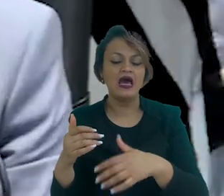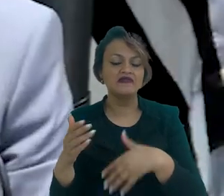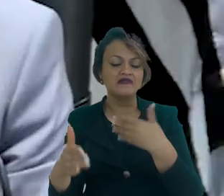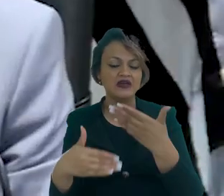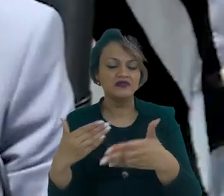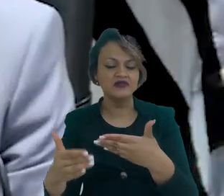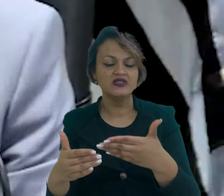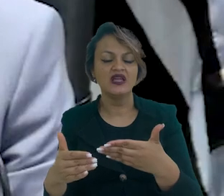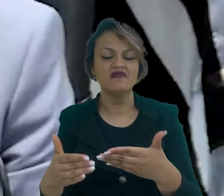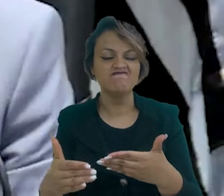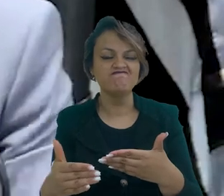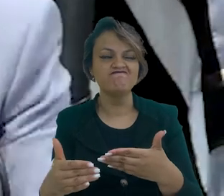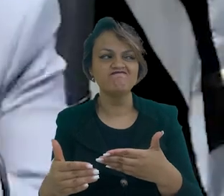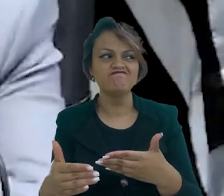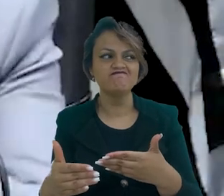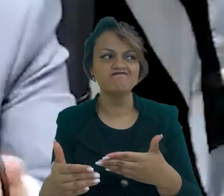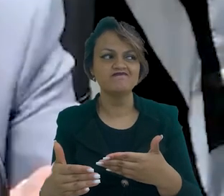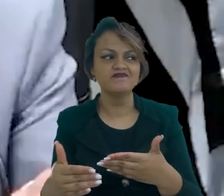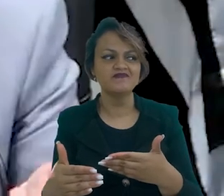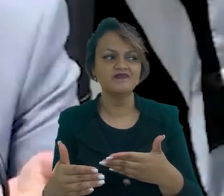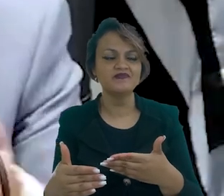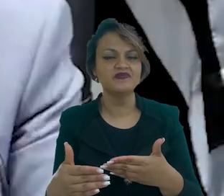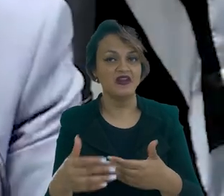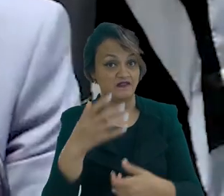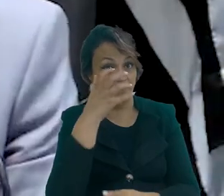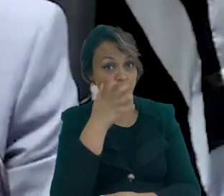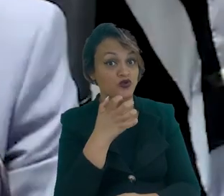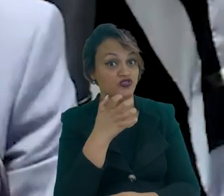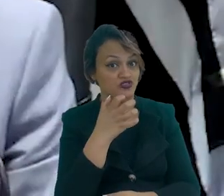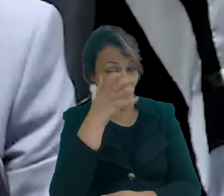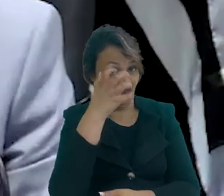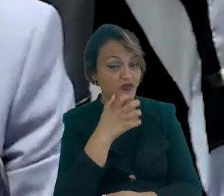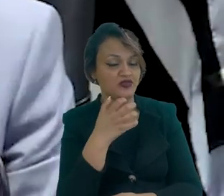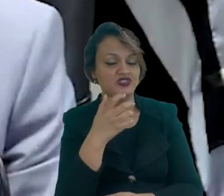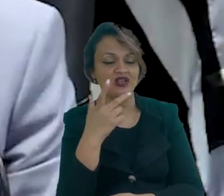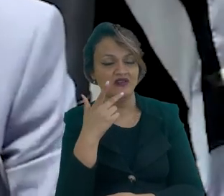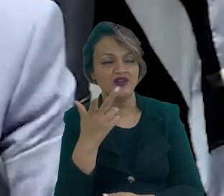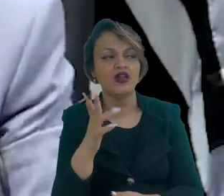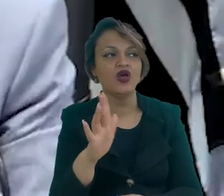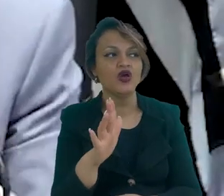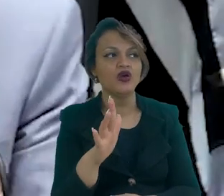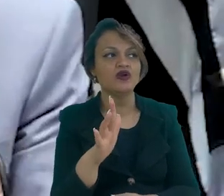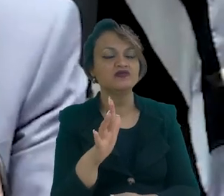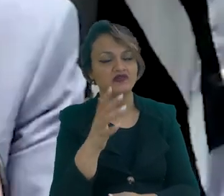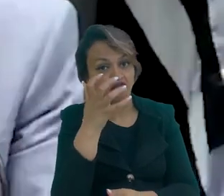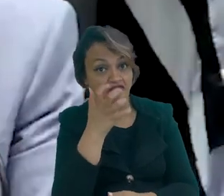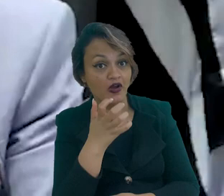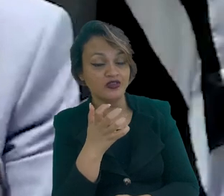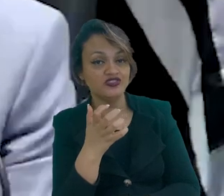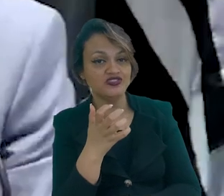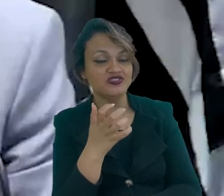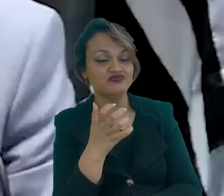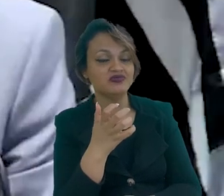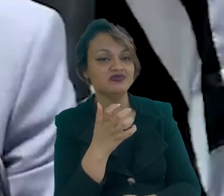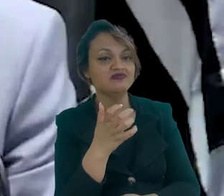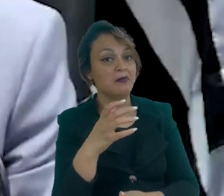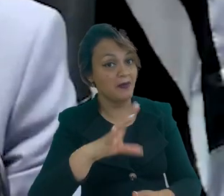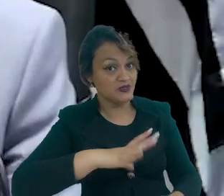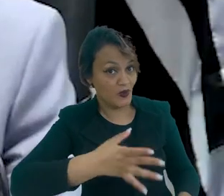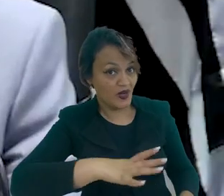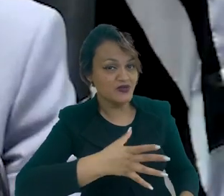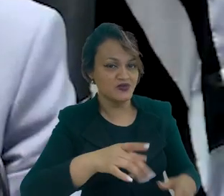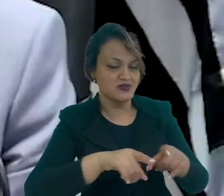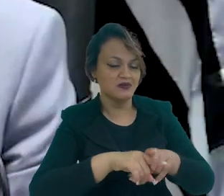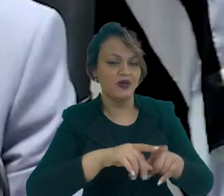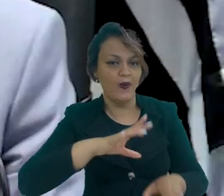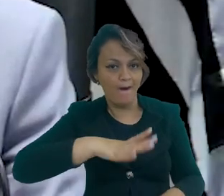né e chega um determinado altura que ela fala o seguinte né afirmação forte obviamente e ela fala